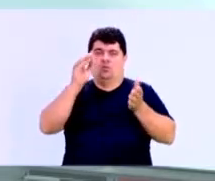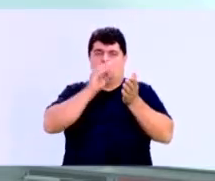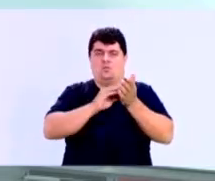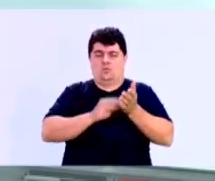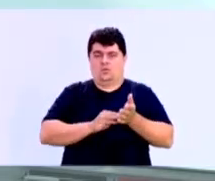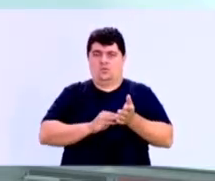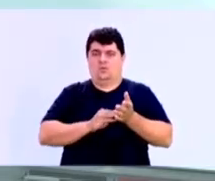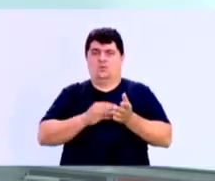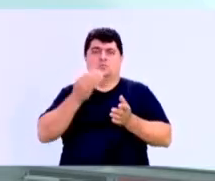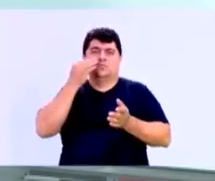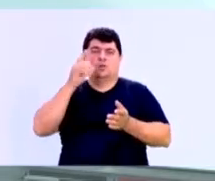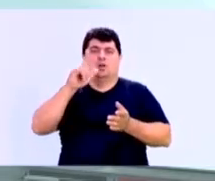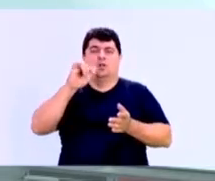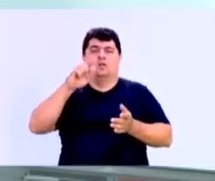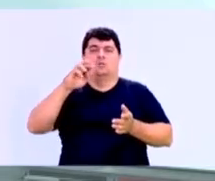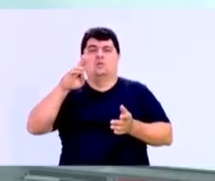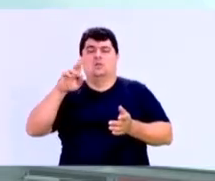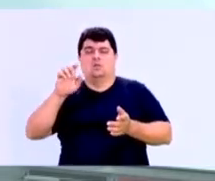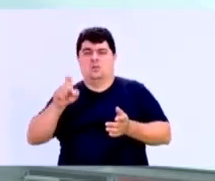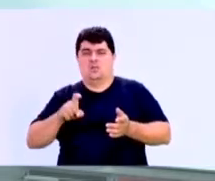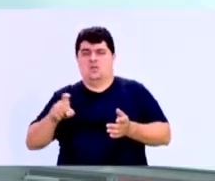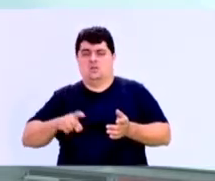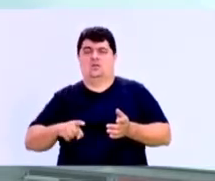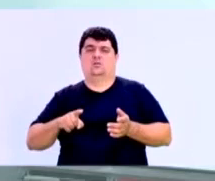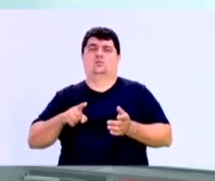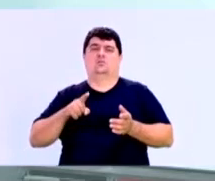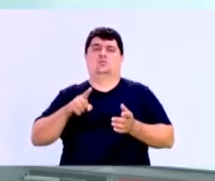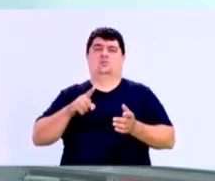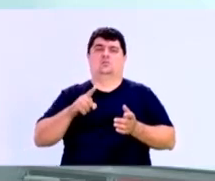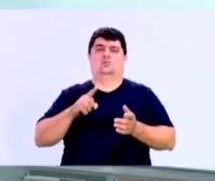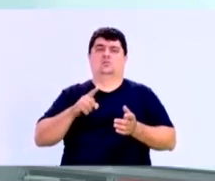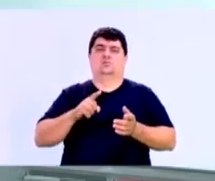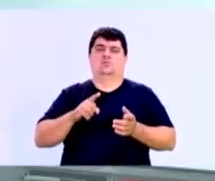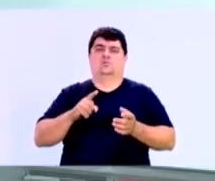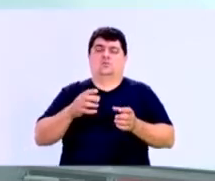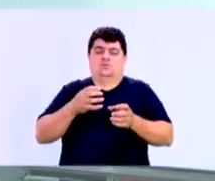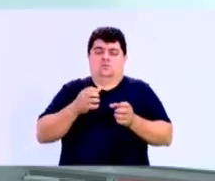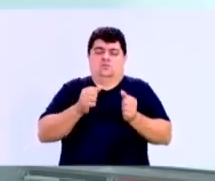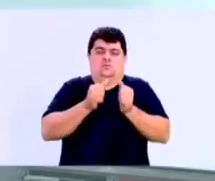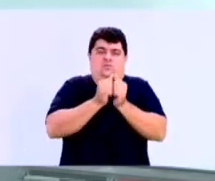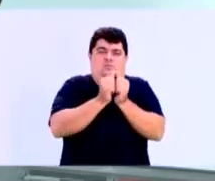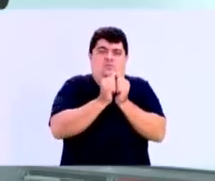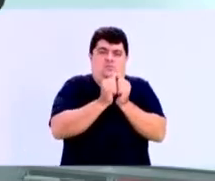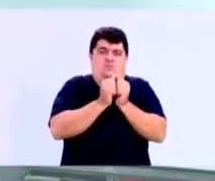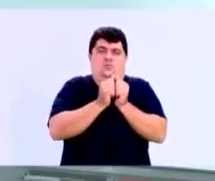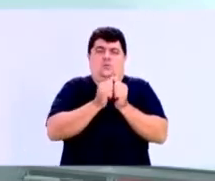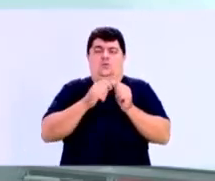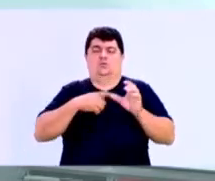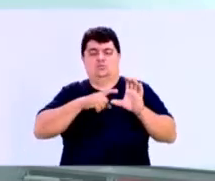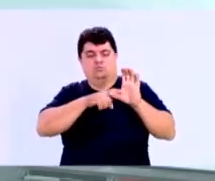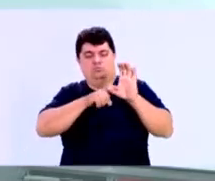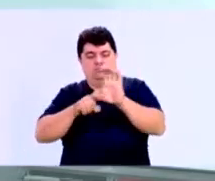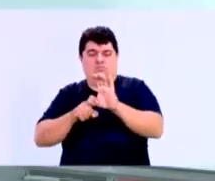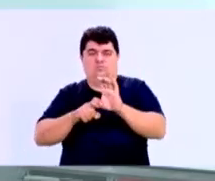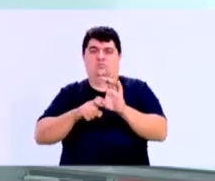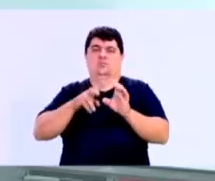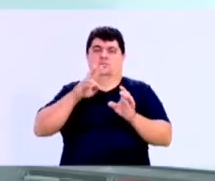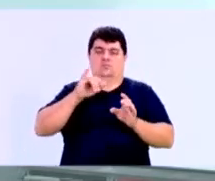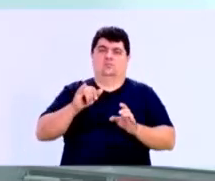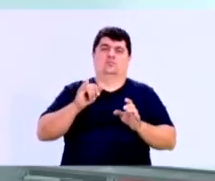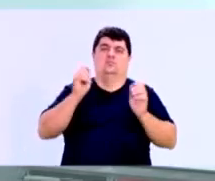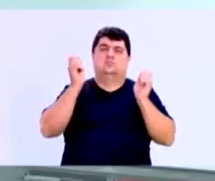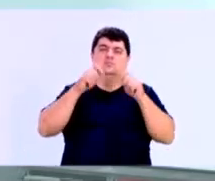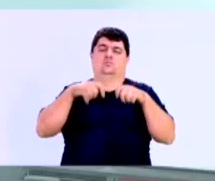os índices de liquidez. Inclui isso lá com o índice de liquidez, junta com os endividamentos que vocês vão